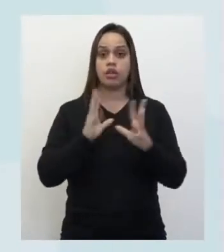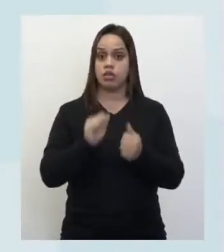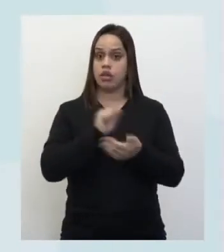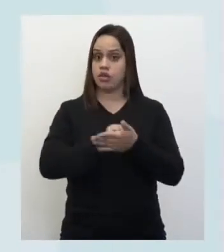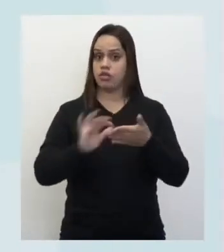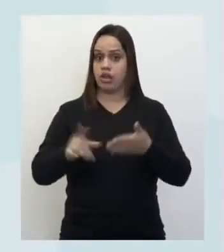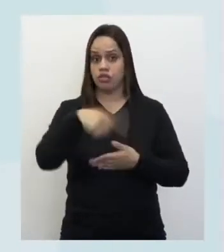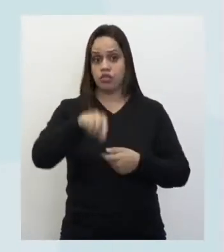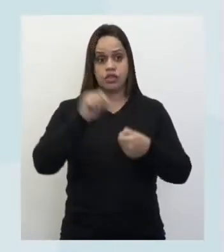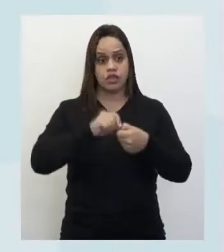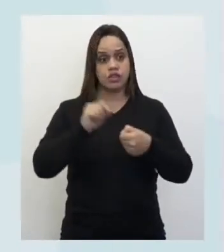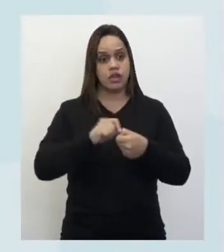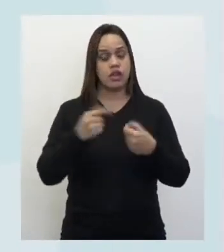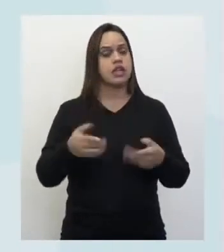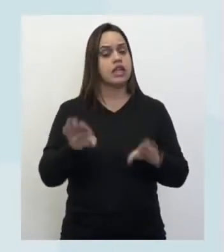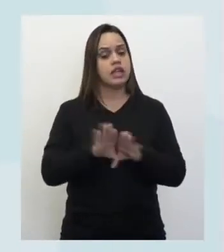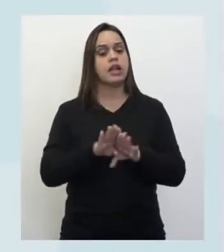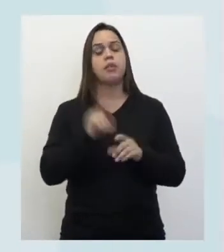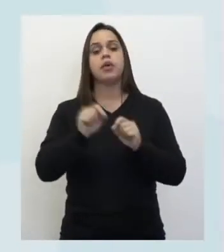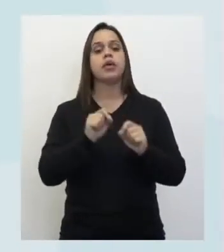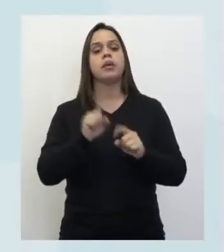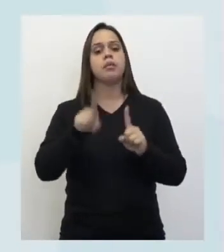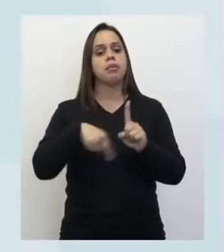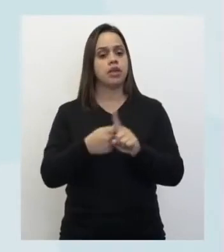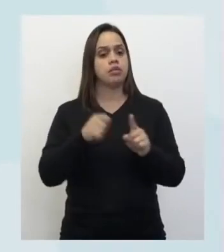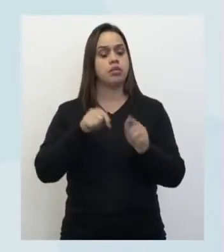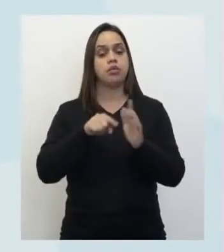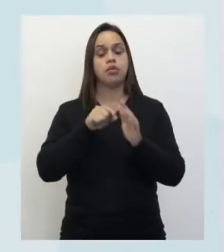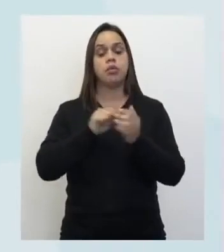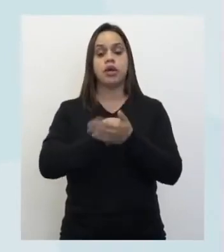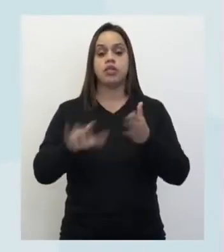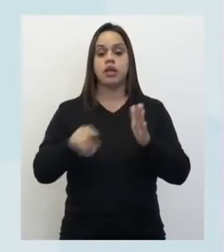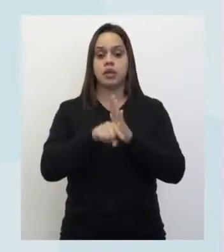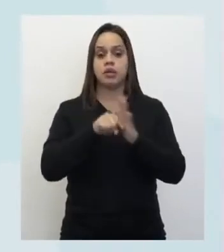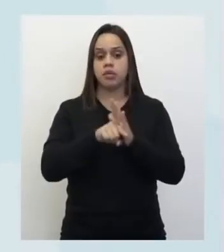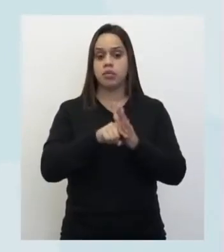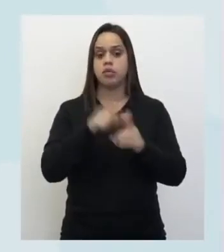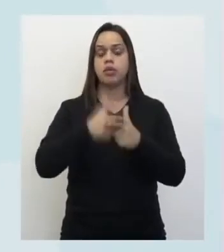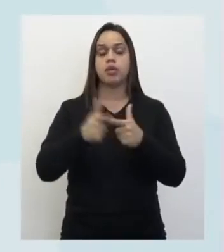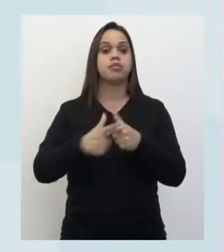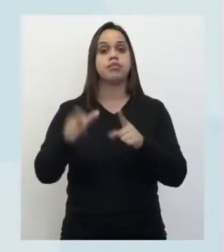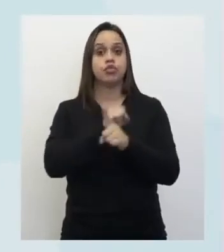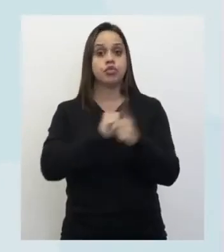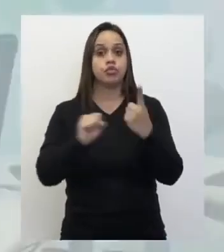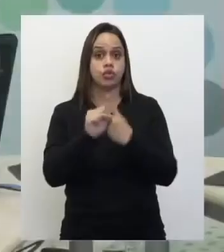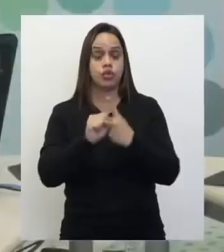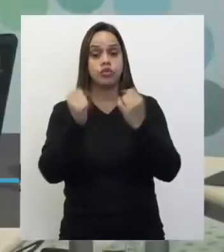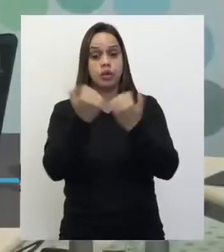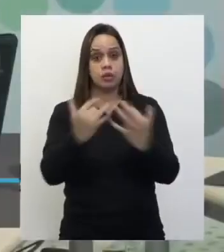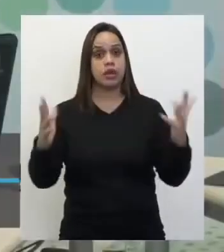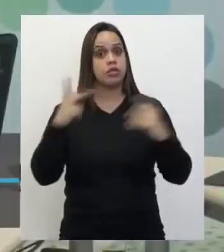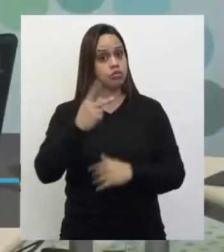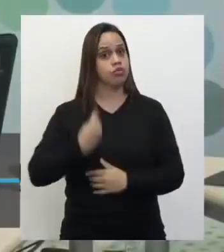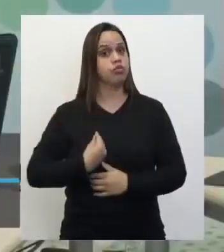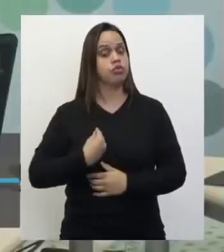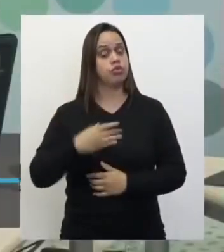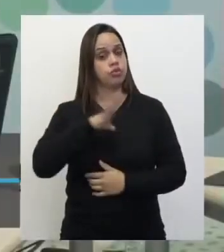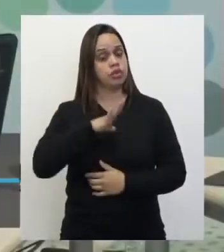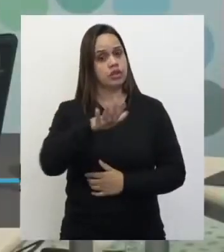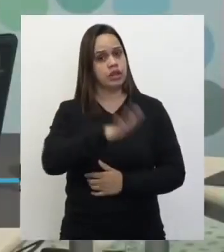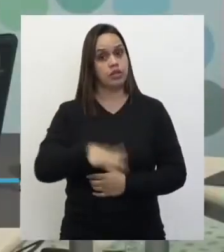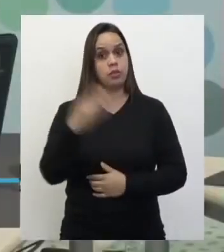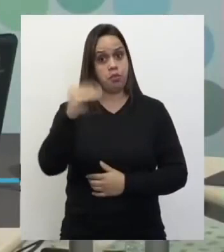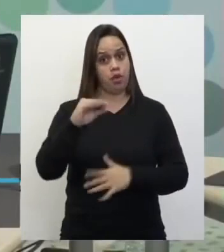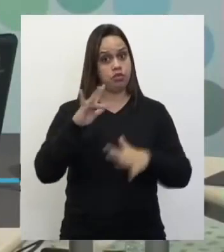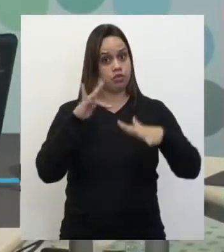né, essa atividade de pesquisar uma problemática socioambiental na sua cidade, tá ok? Então, poste lá nas redes sociais para que a